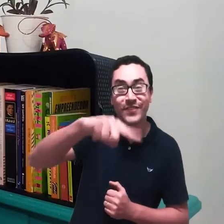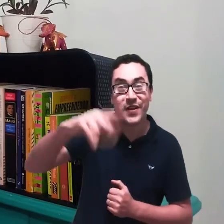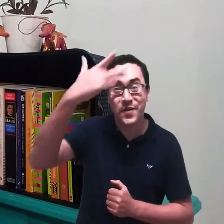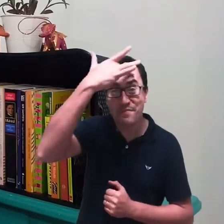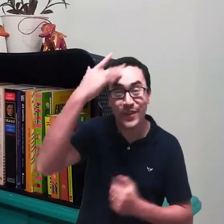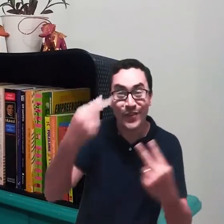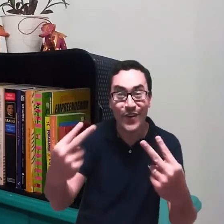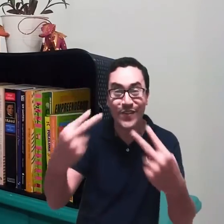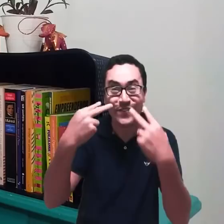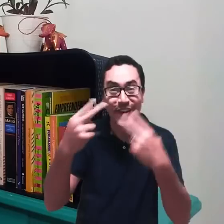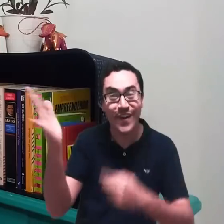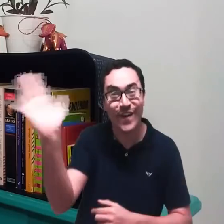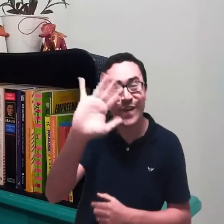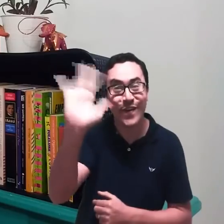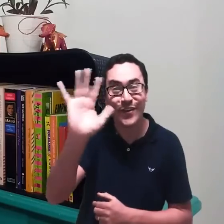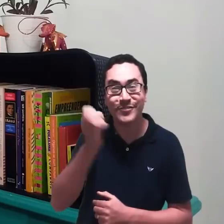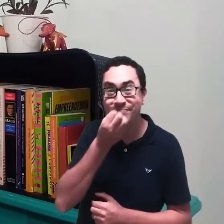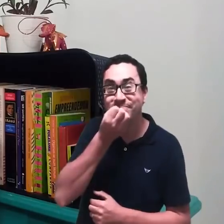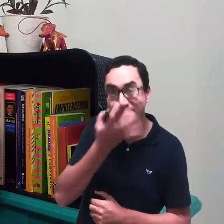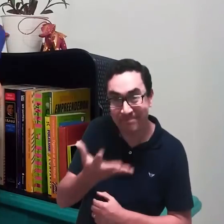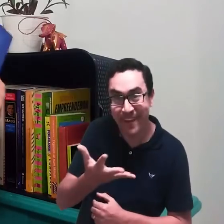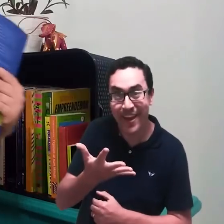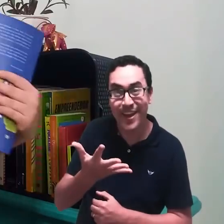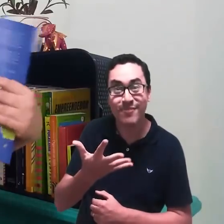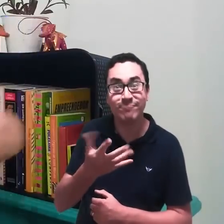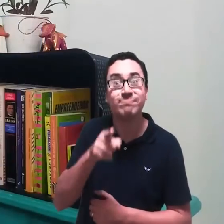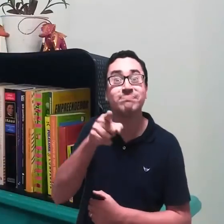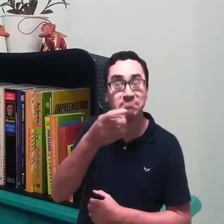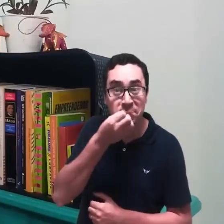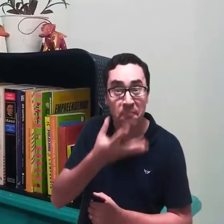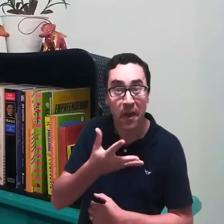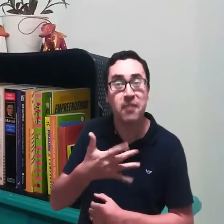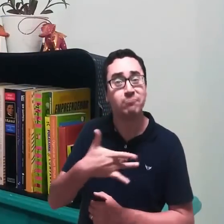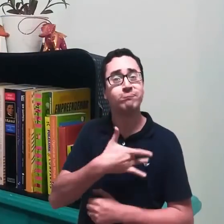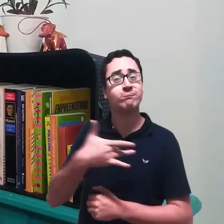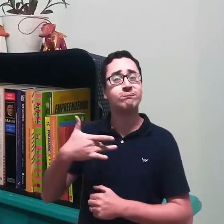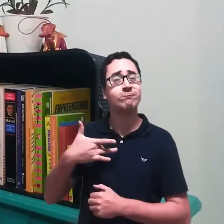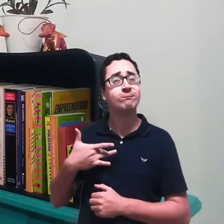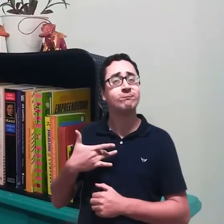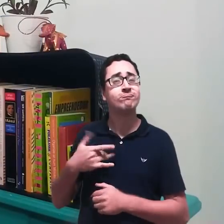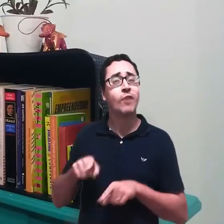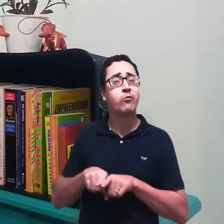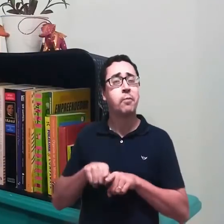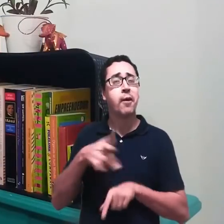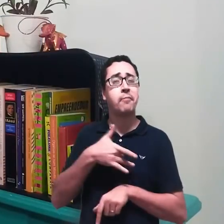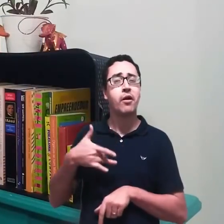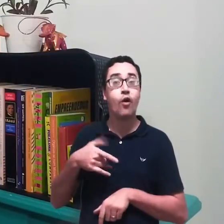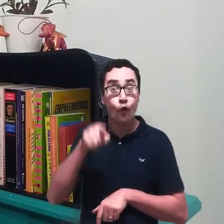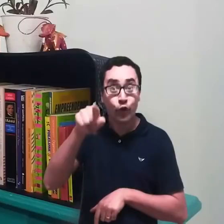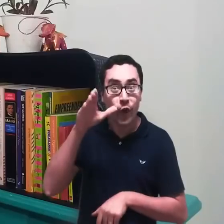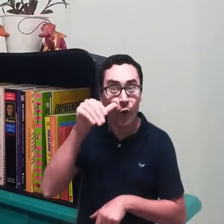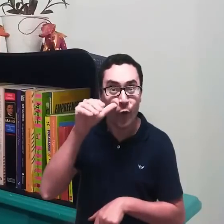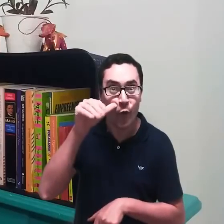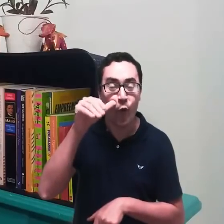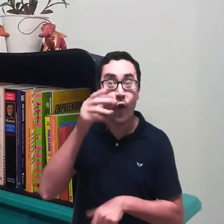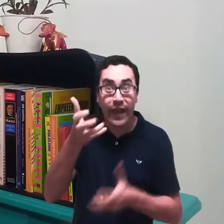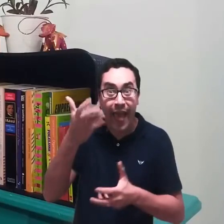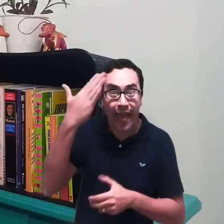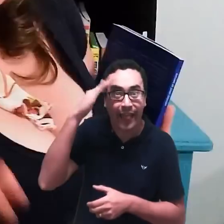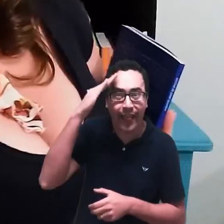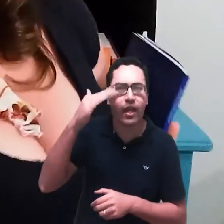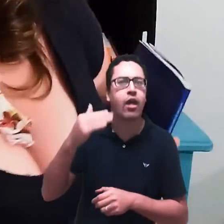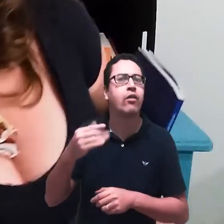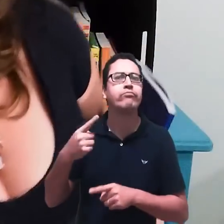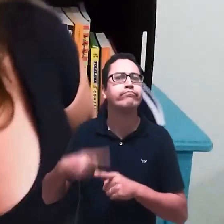Olá, pessoal! Tudo bem? Como tá por aí? Aqui eu tô bem. Você ficou curioso pra